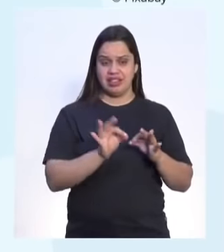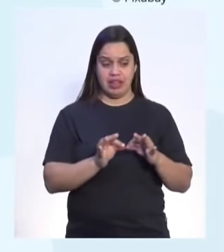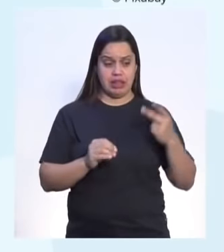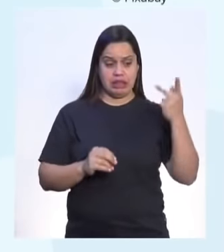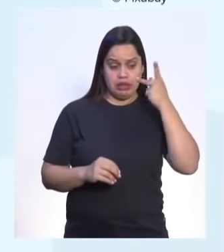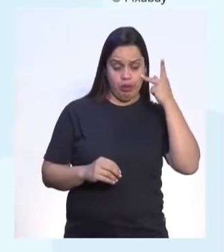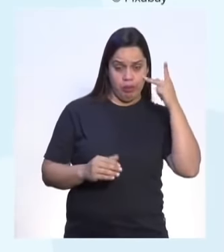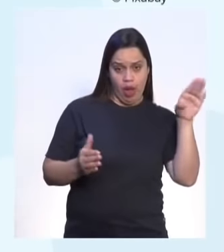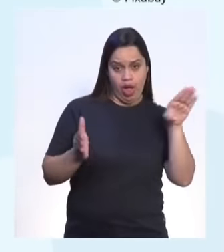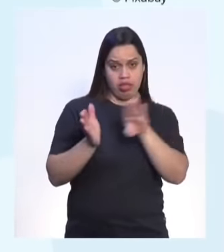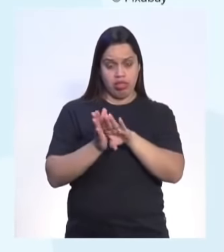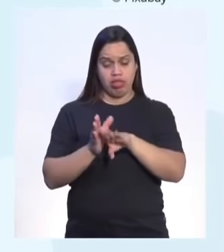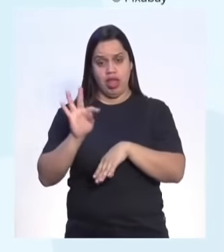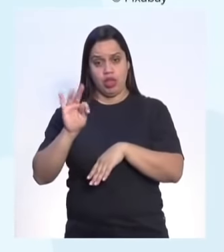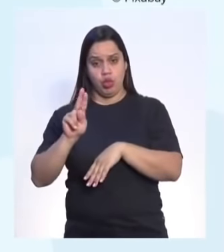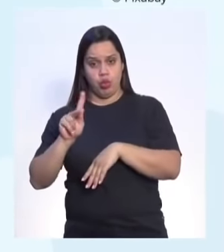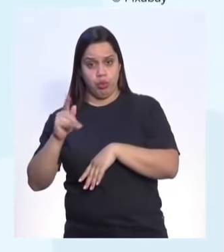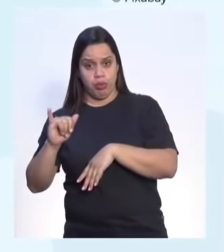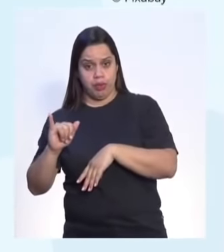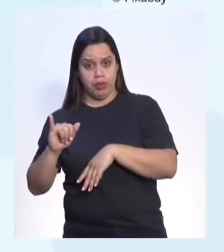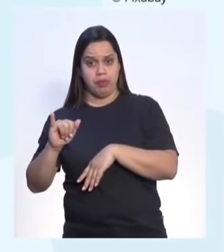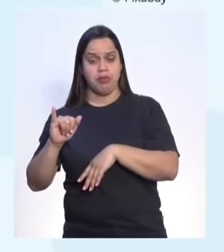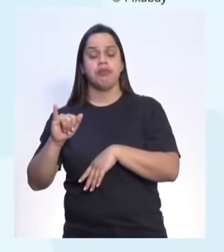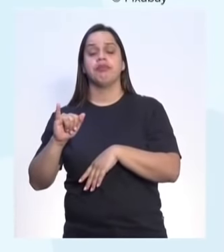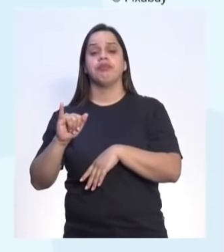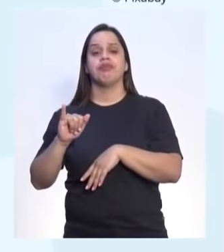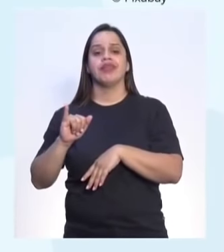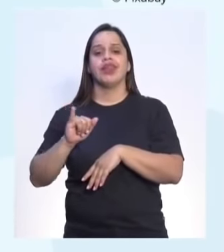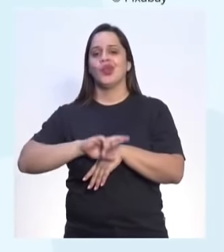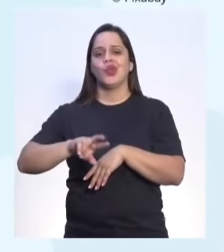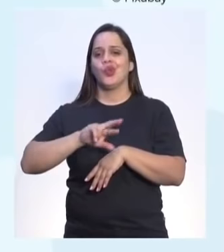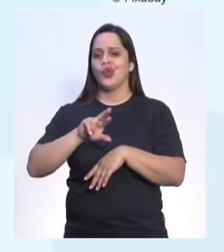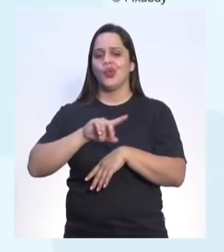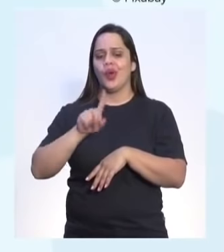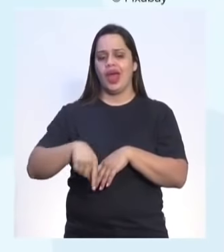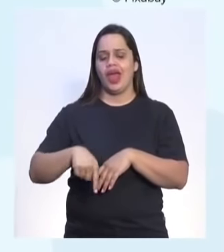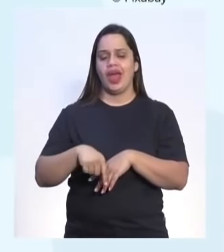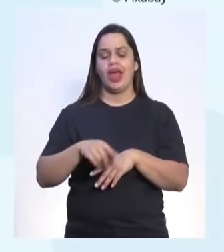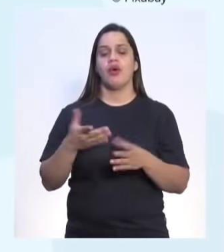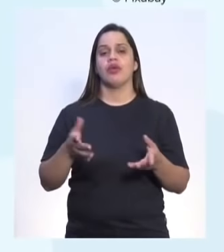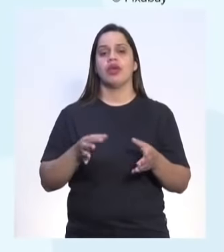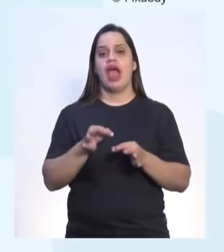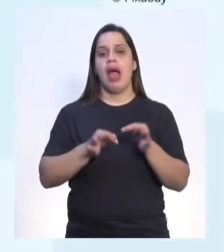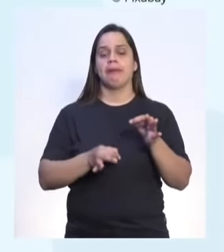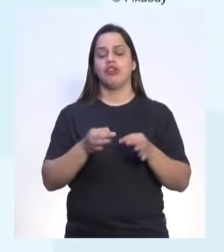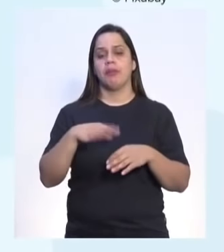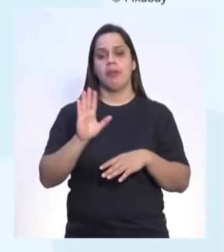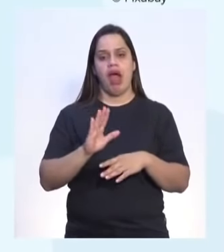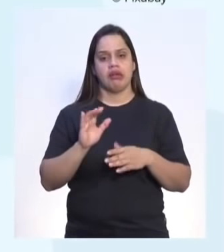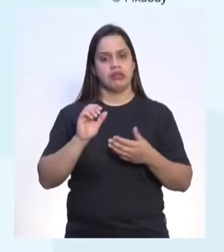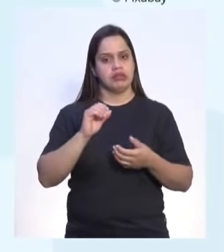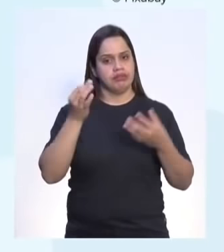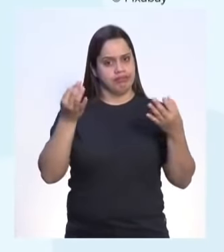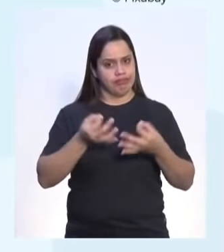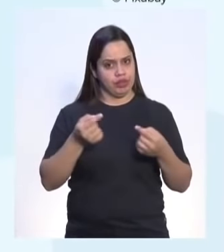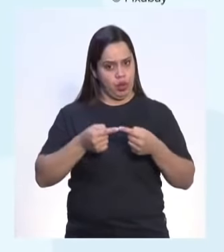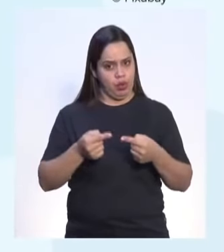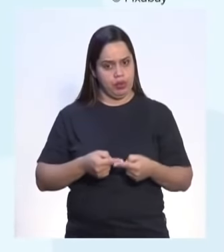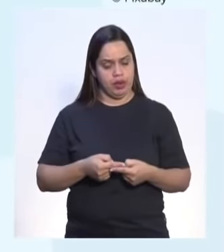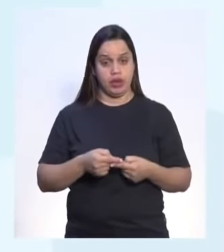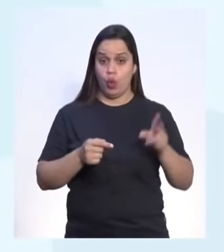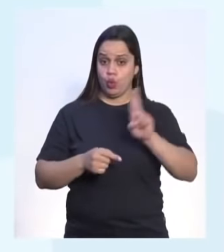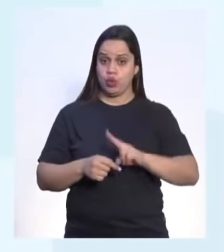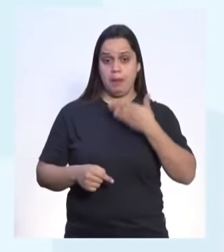Paulista, ela não é a unidade de medida adequada, a mais adequada para essa situação aí. Qual que é? É o